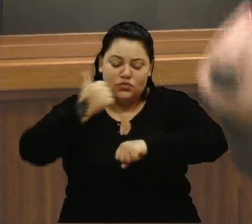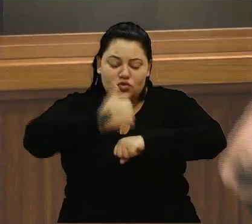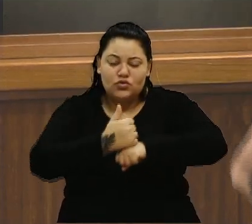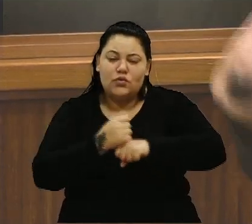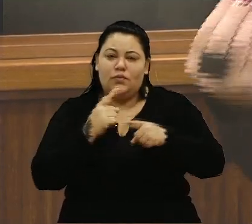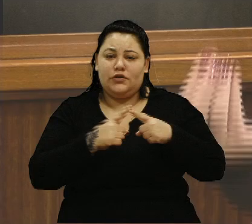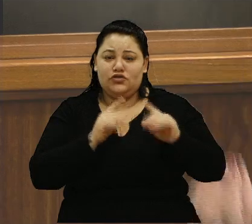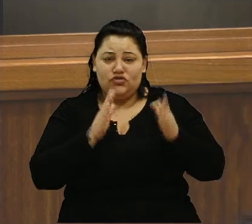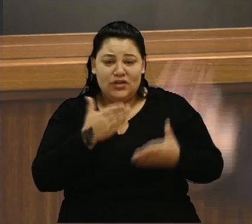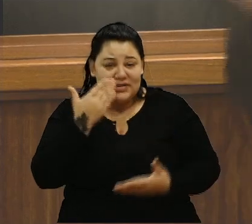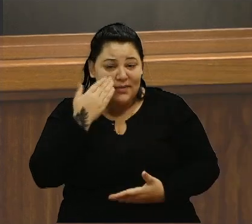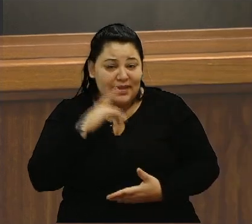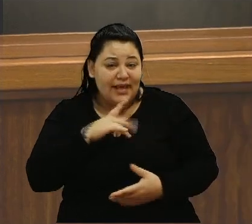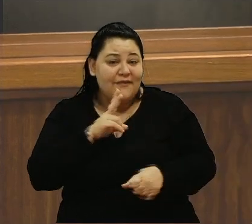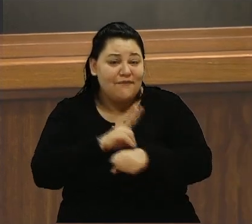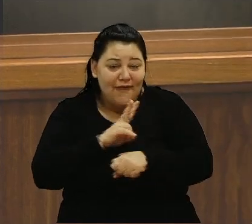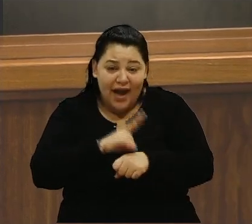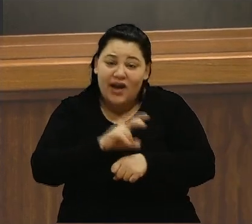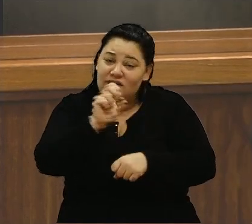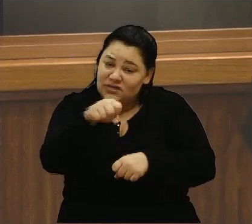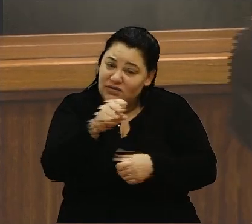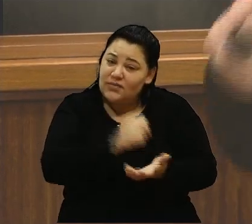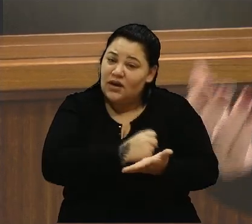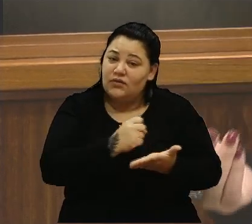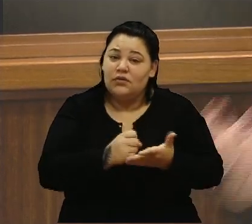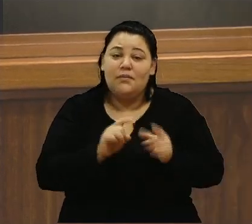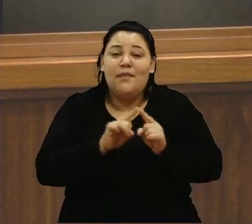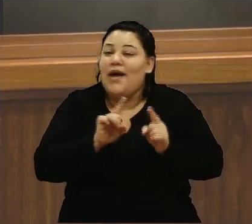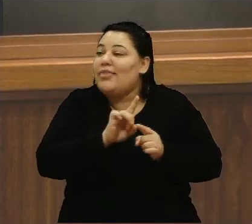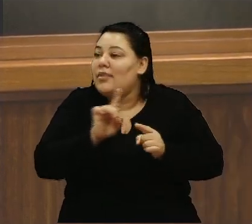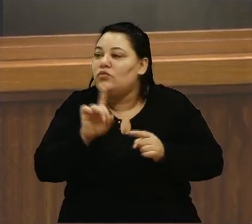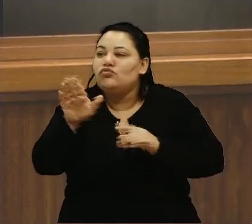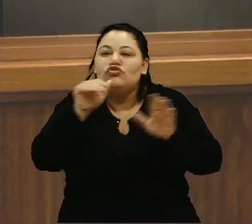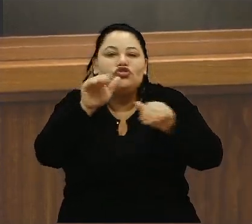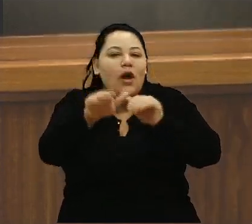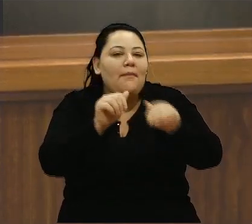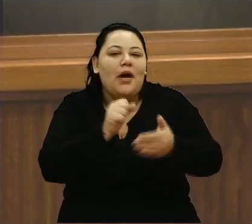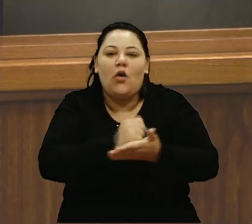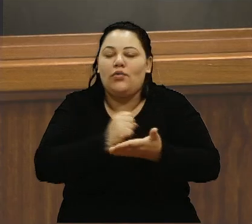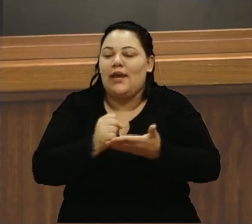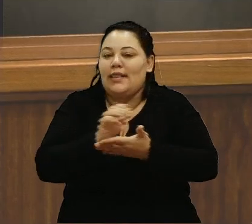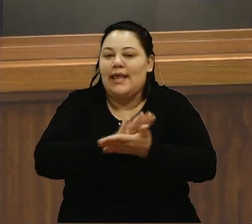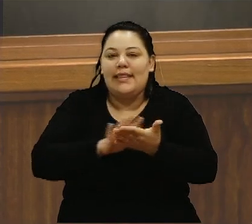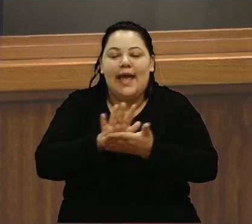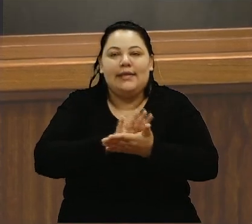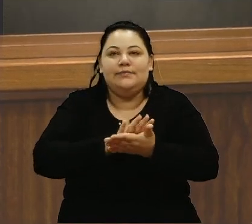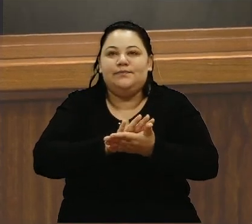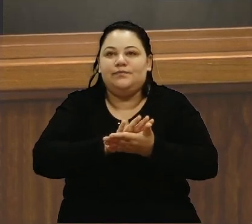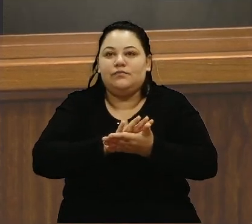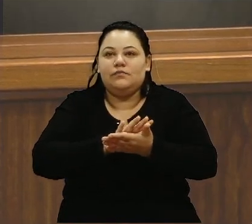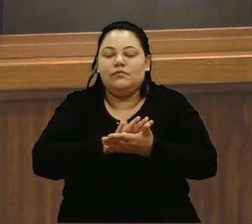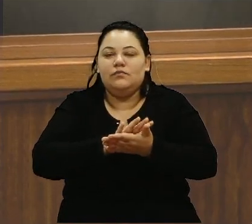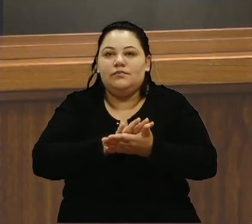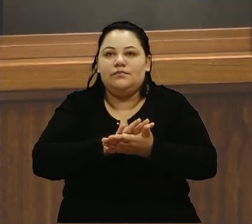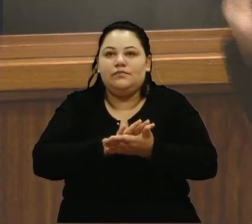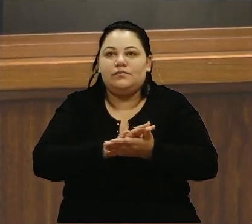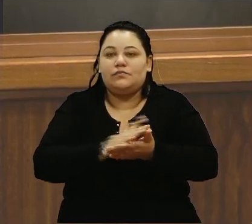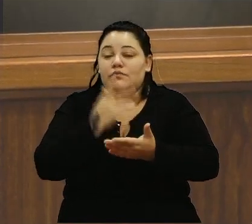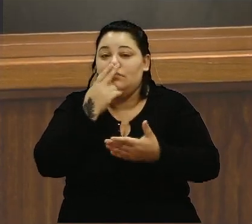sabe que tem vagas reais para serem repostas, mas não está sendo feito. Peço a palavra, senhor presidente. A questão